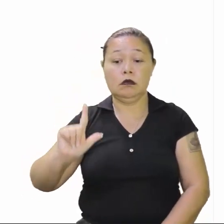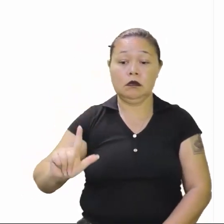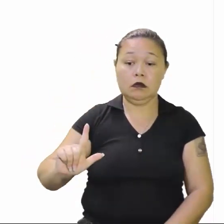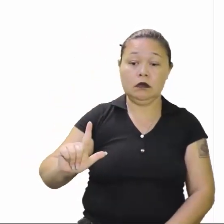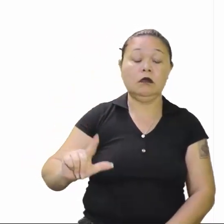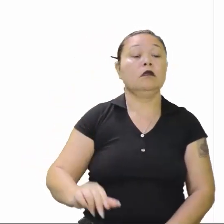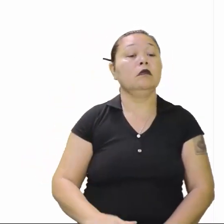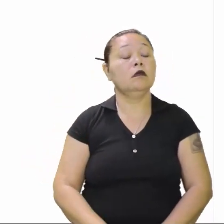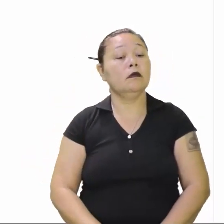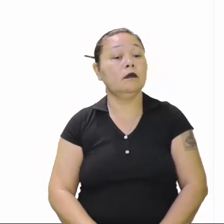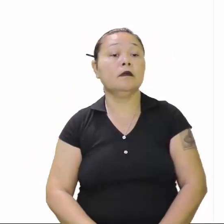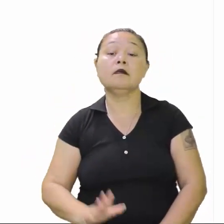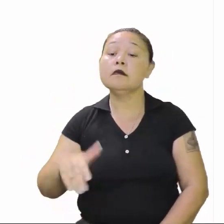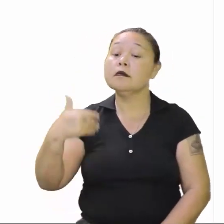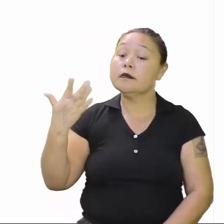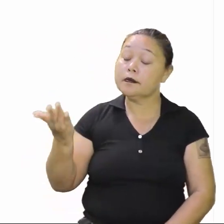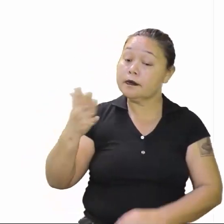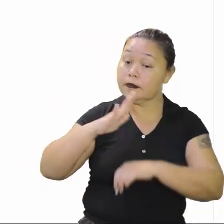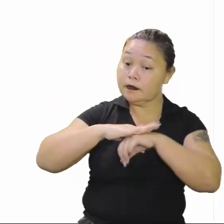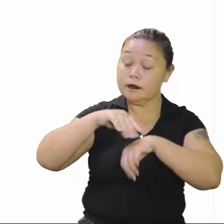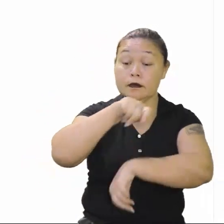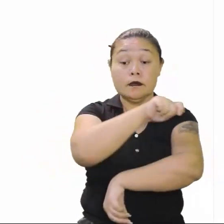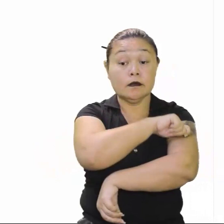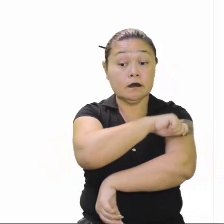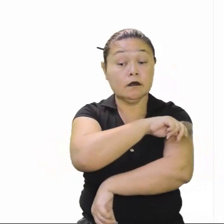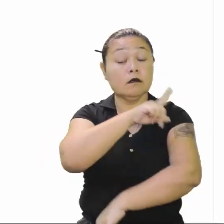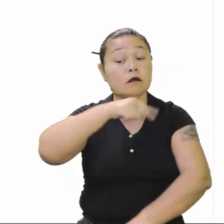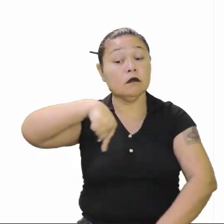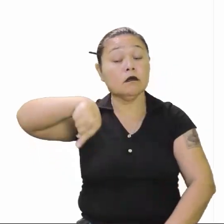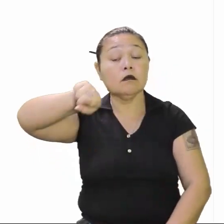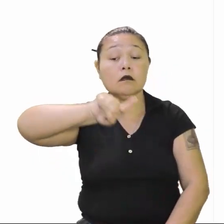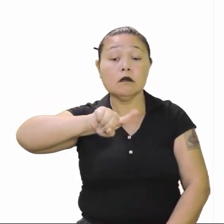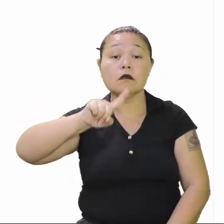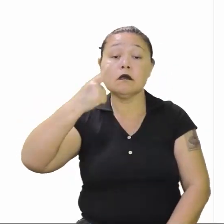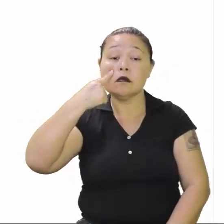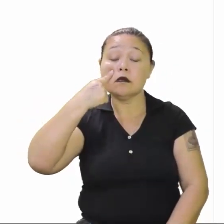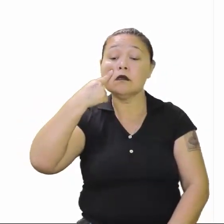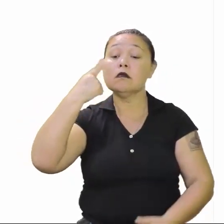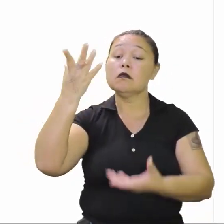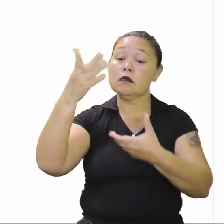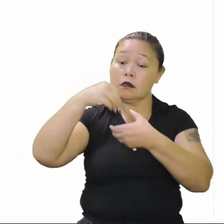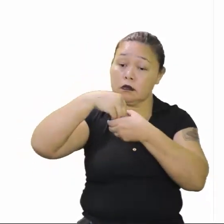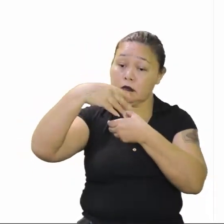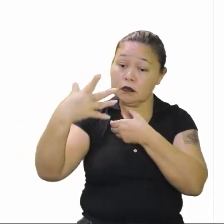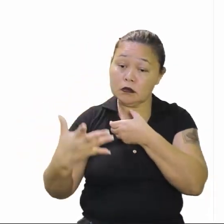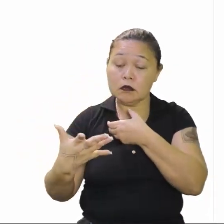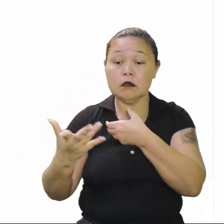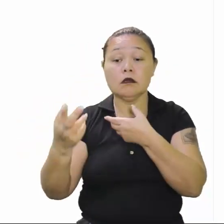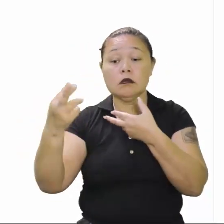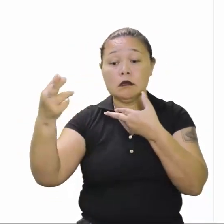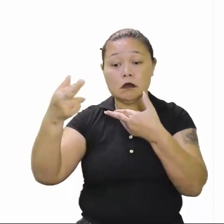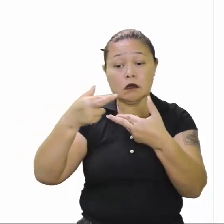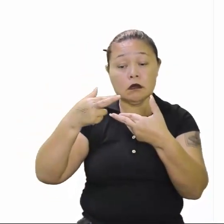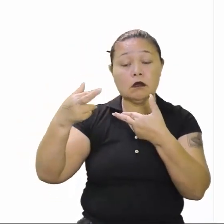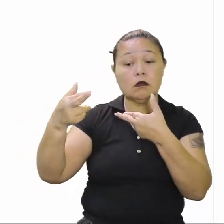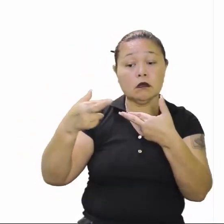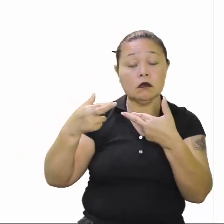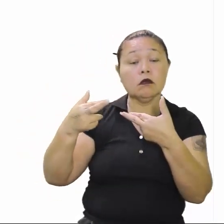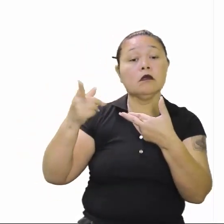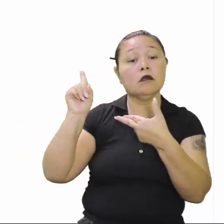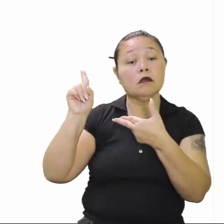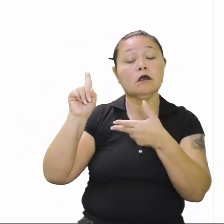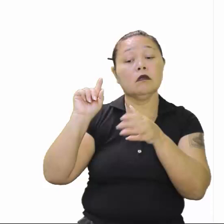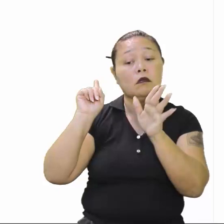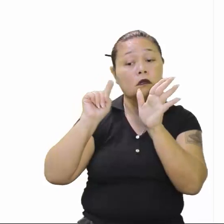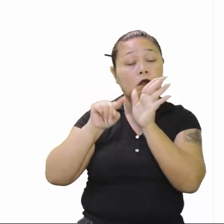0,025 litros. Meu caro aluno, você que está de olho nos nossos conteúdos, é que em relação a esta questão,